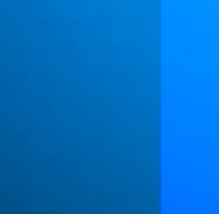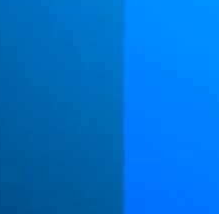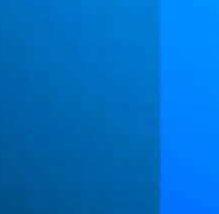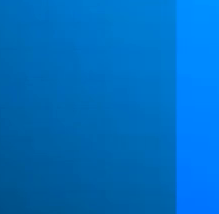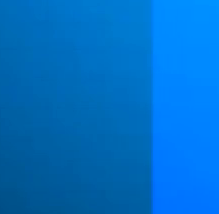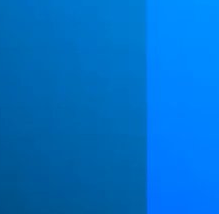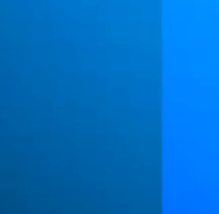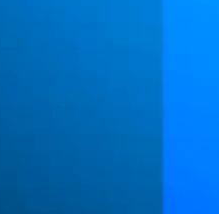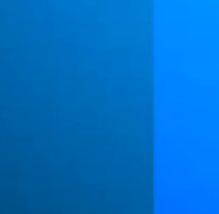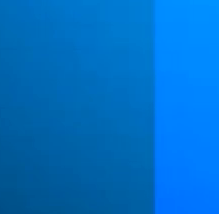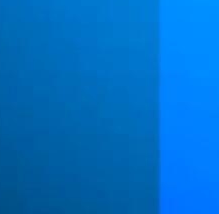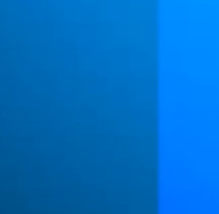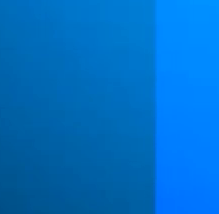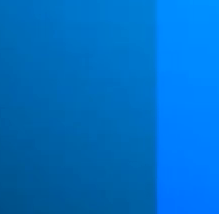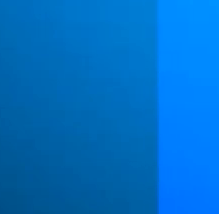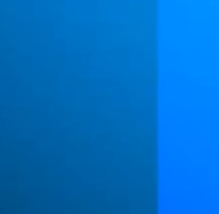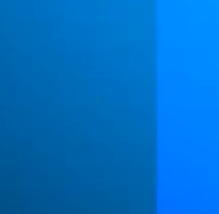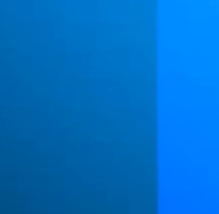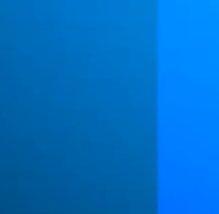E